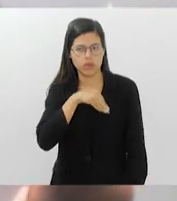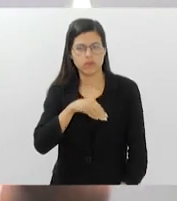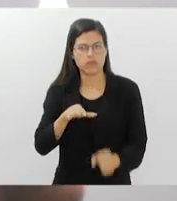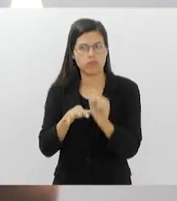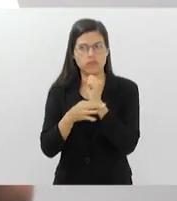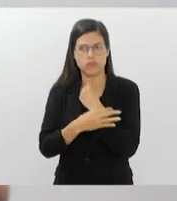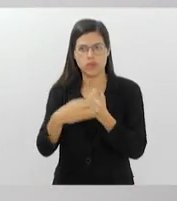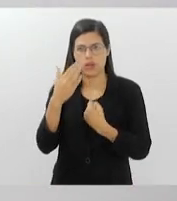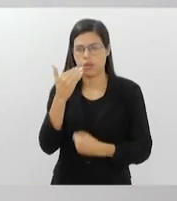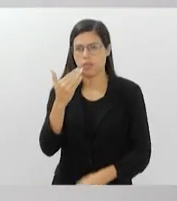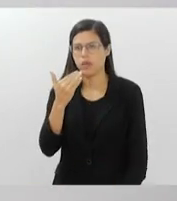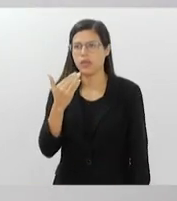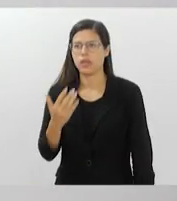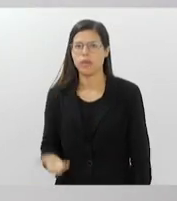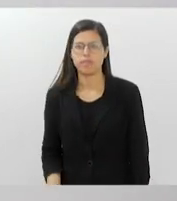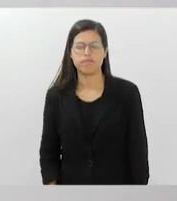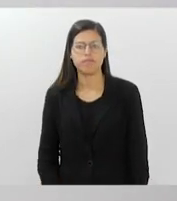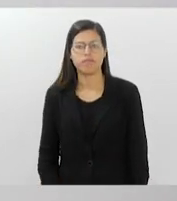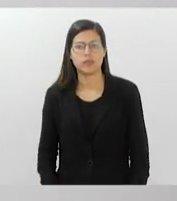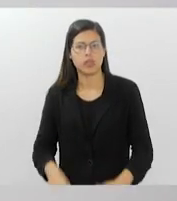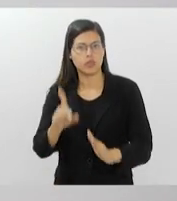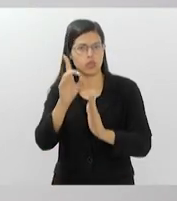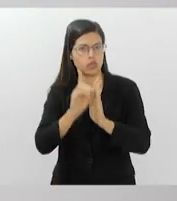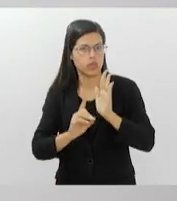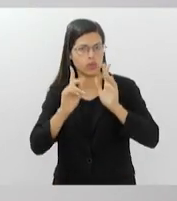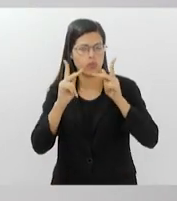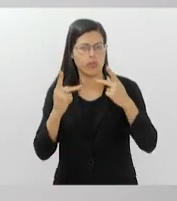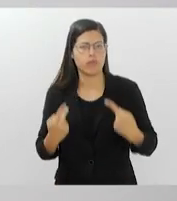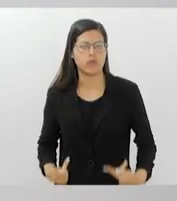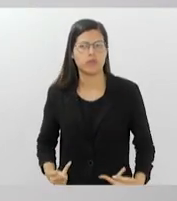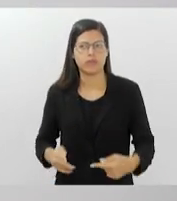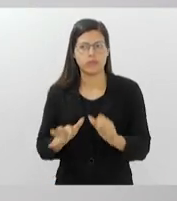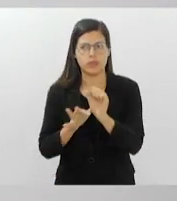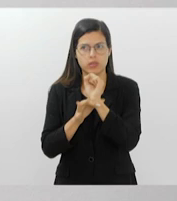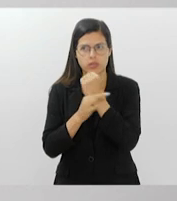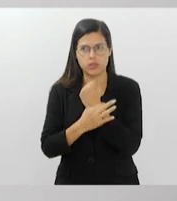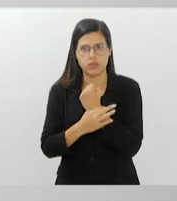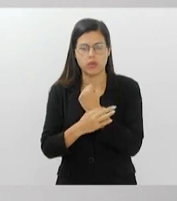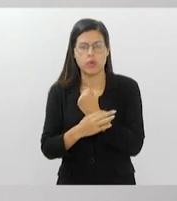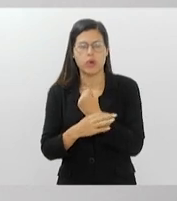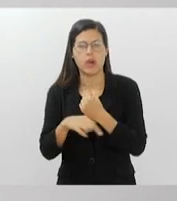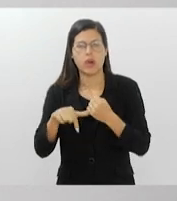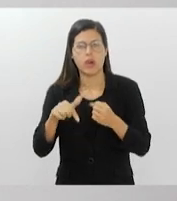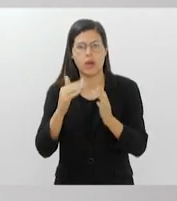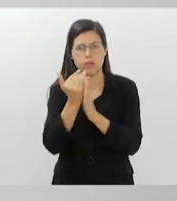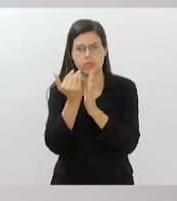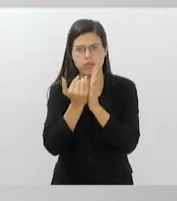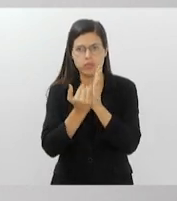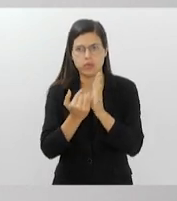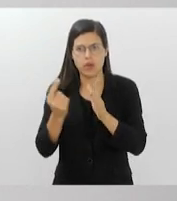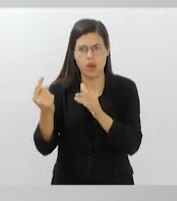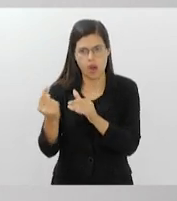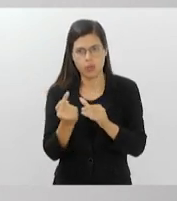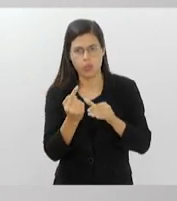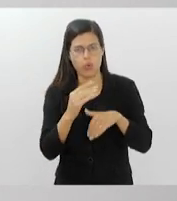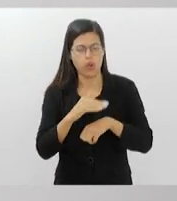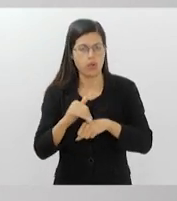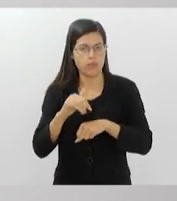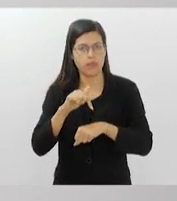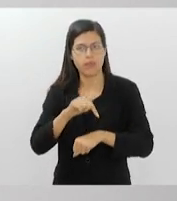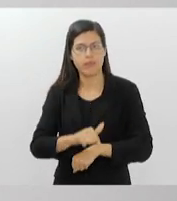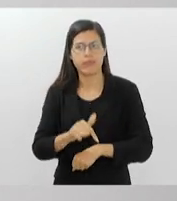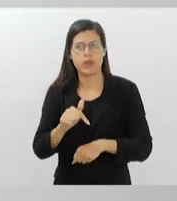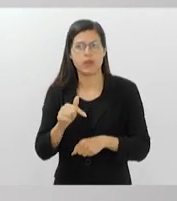e penitenciária Direitos Humanos assegurar serviços e programas para o acolhimento para o acolhimento at